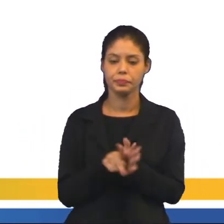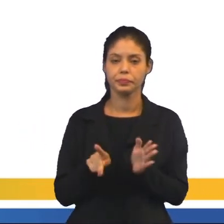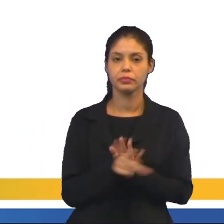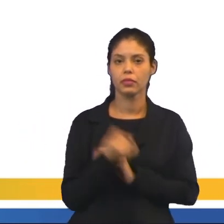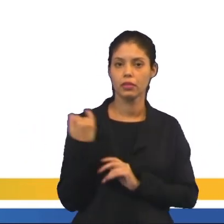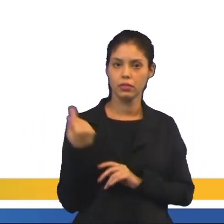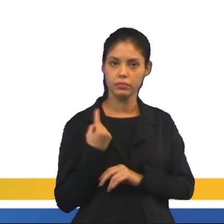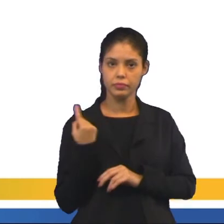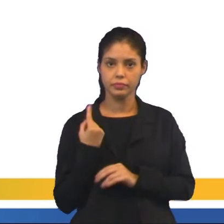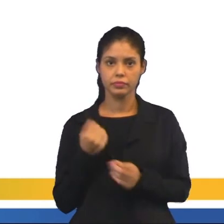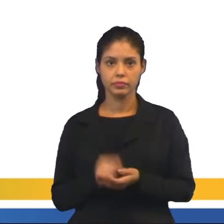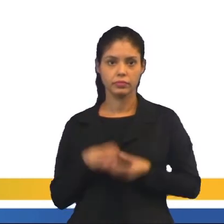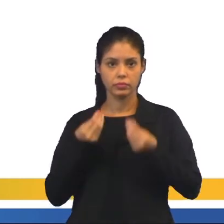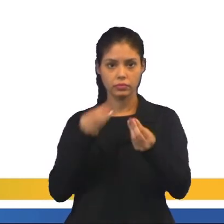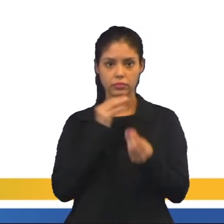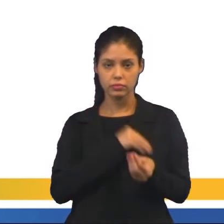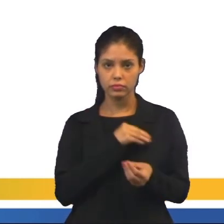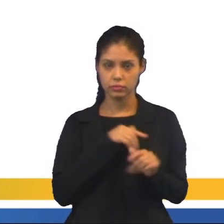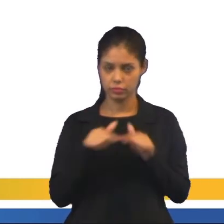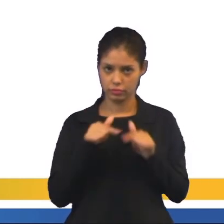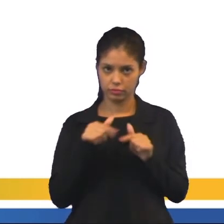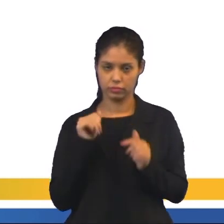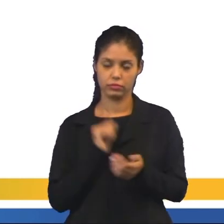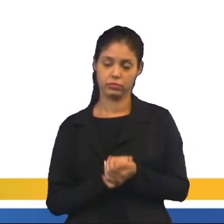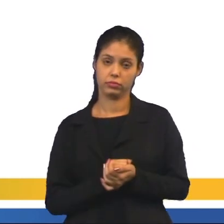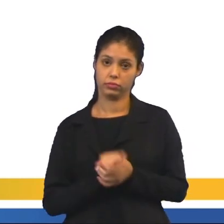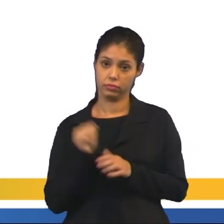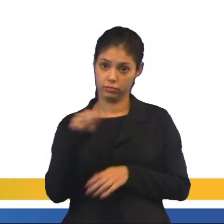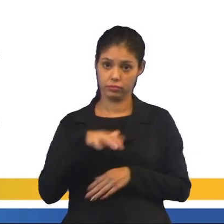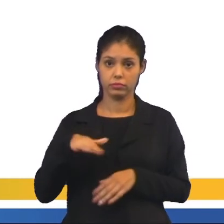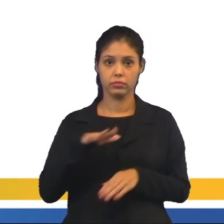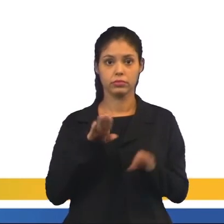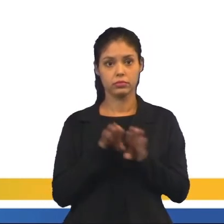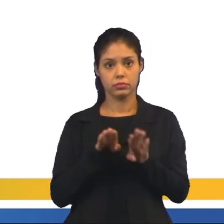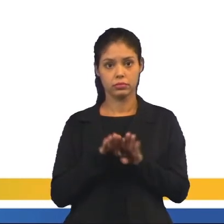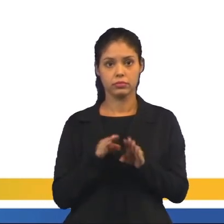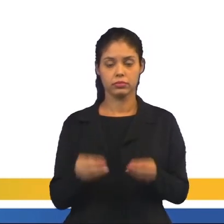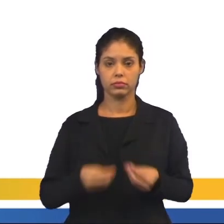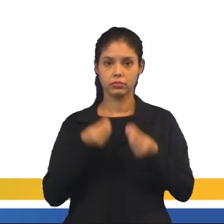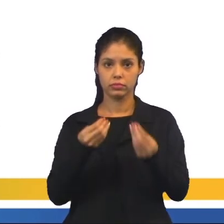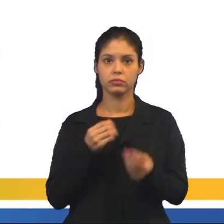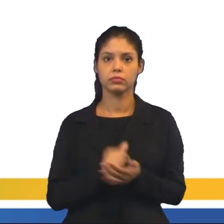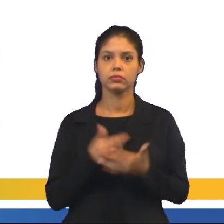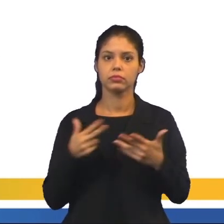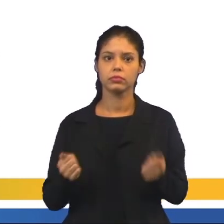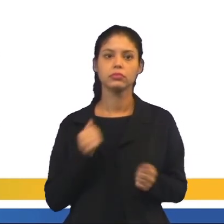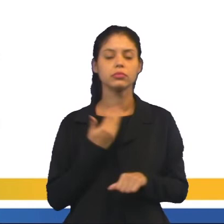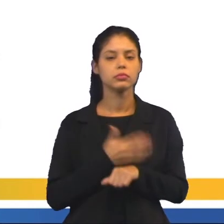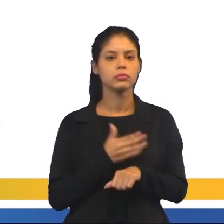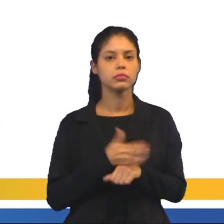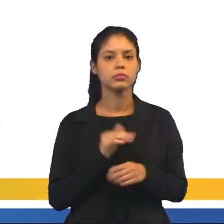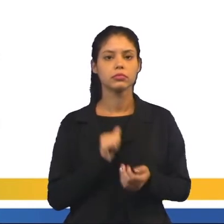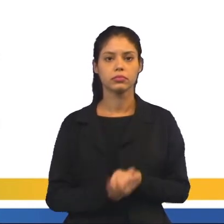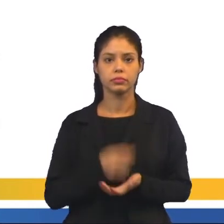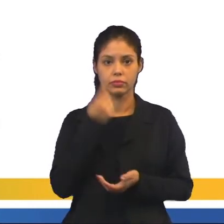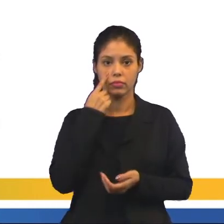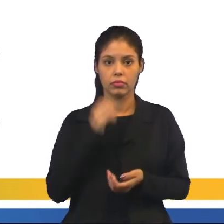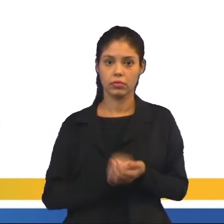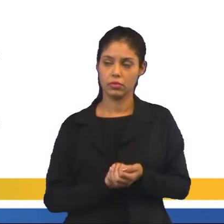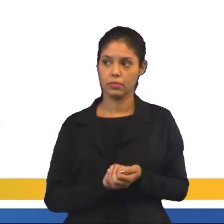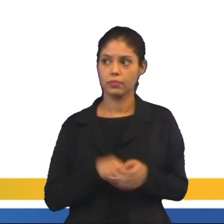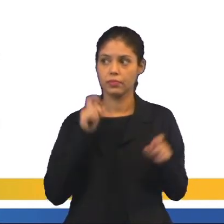exclusividade de ofertar trabalho. Hoje o campo, a área rural também oferta trabalho. Com isso, vamos lá para o nosso exercitando, preste bem